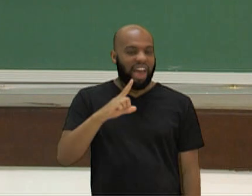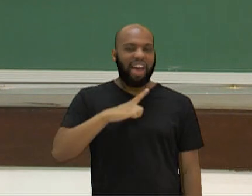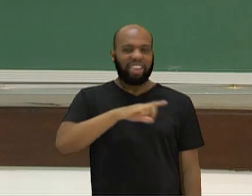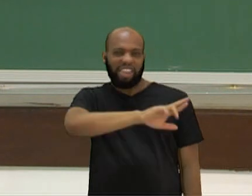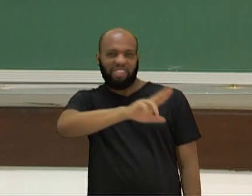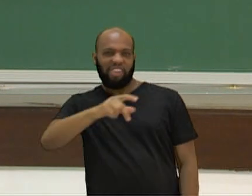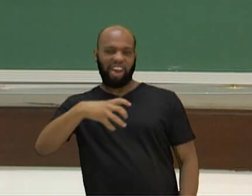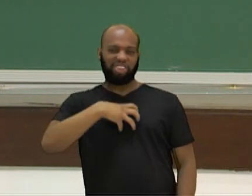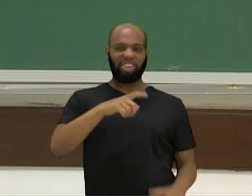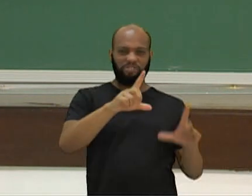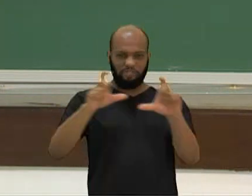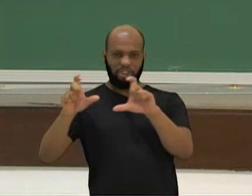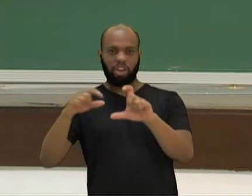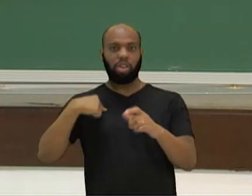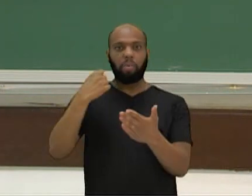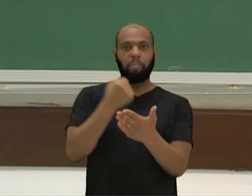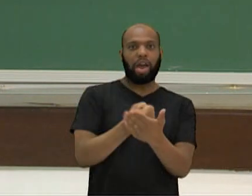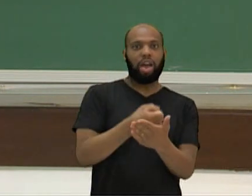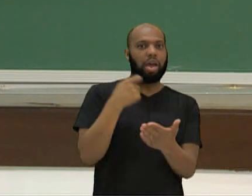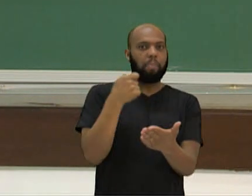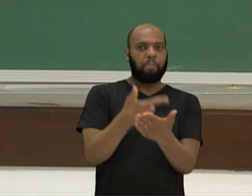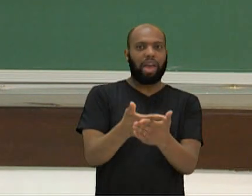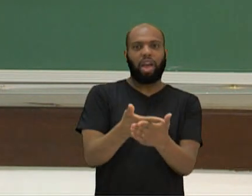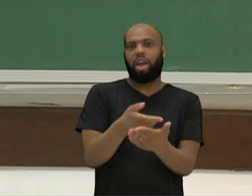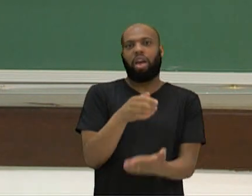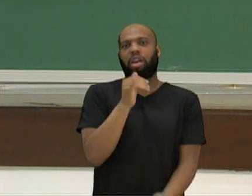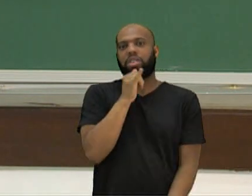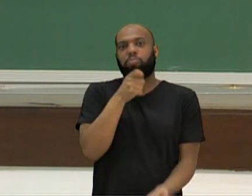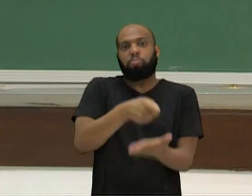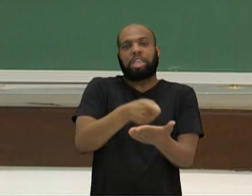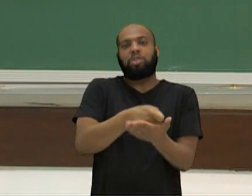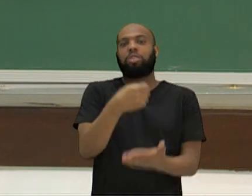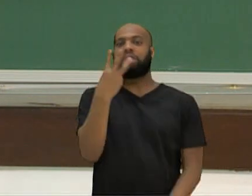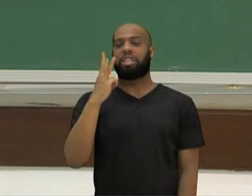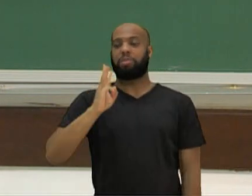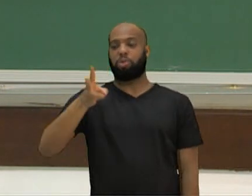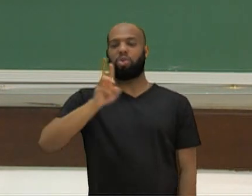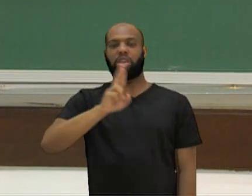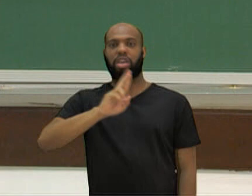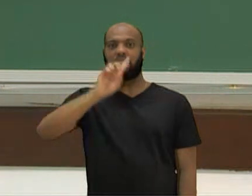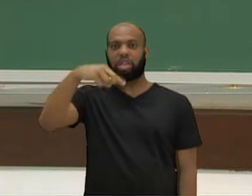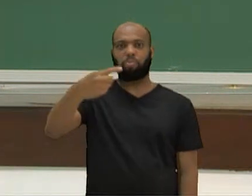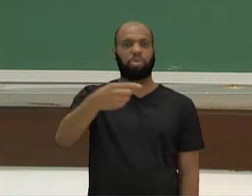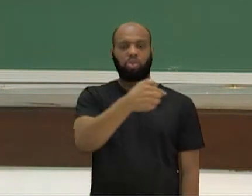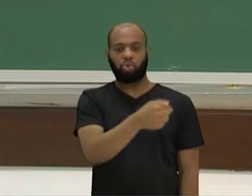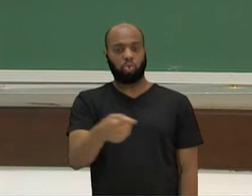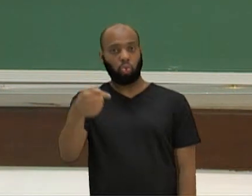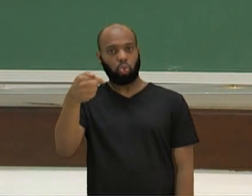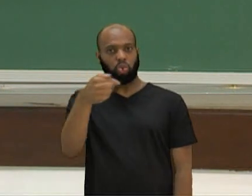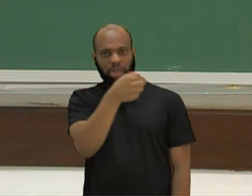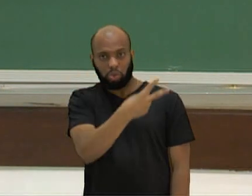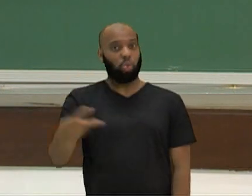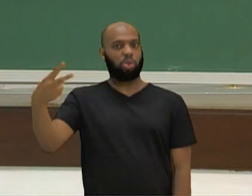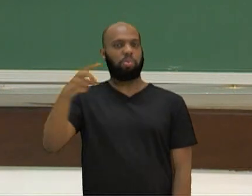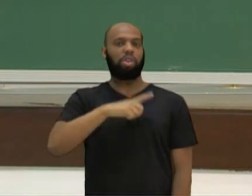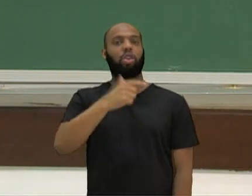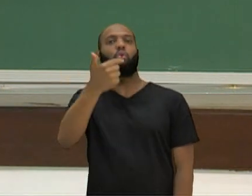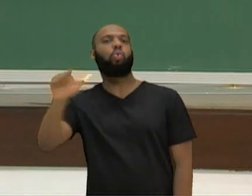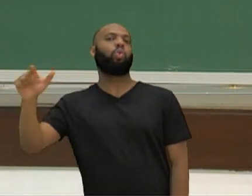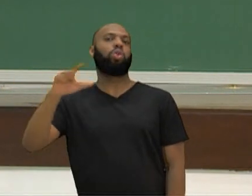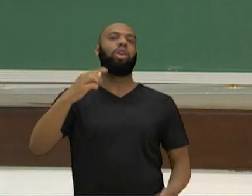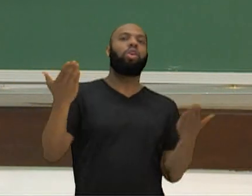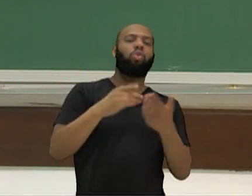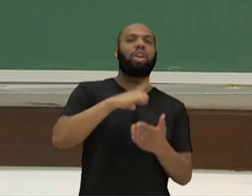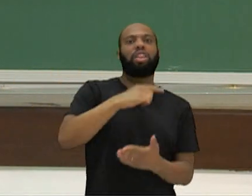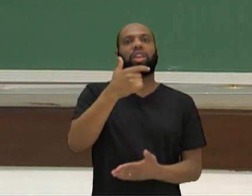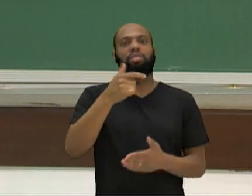câmeras, nananana. Daí eu paguei, sei lá, 3 mil reais. Aí daqui 2 semanas saiu SPXY2. Então esse tem 6